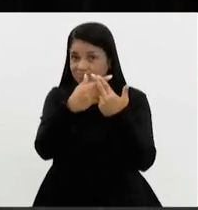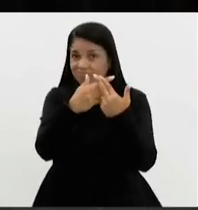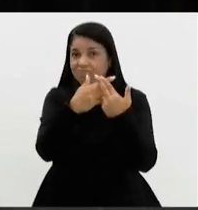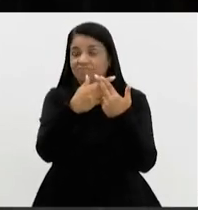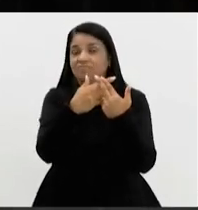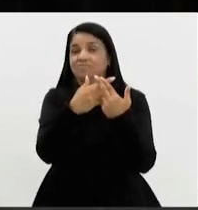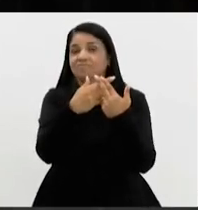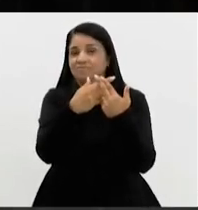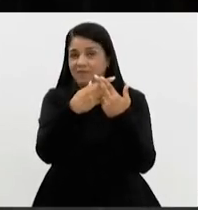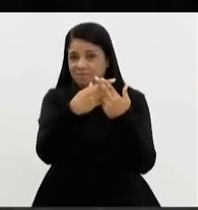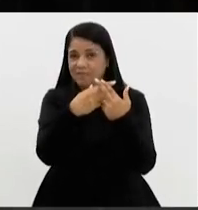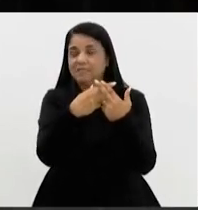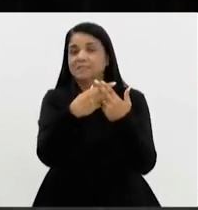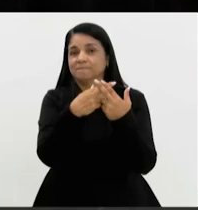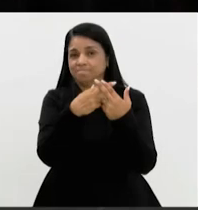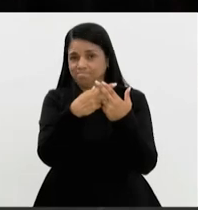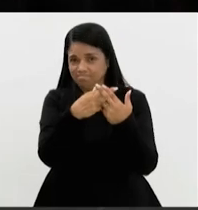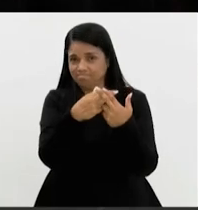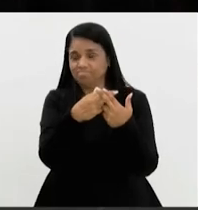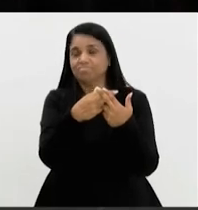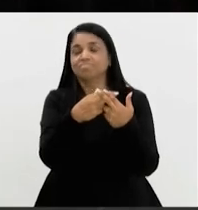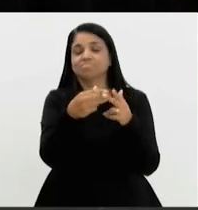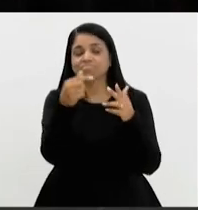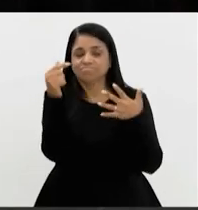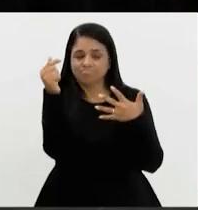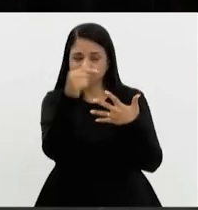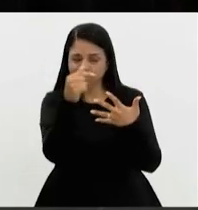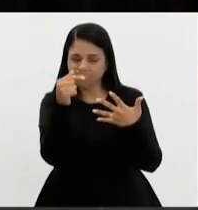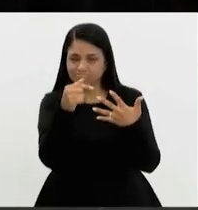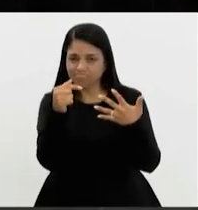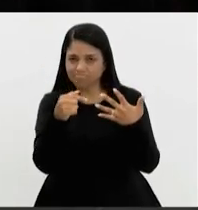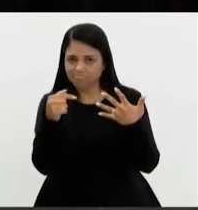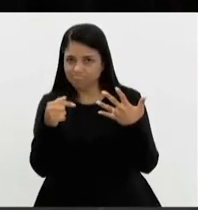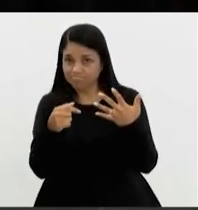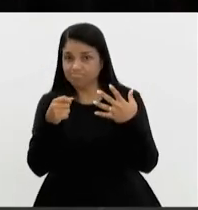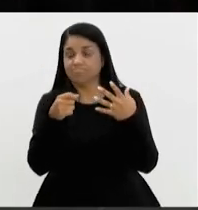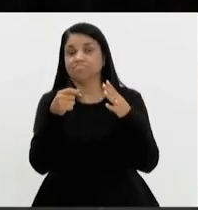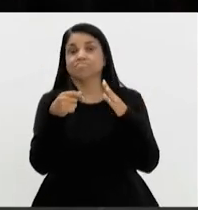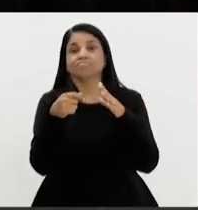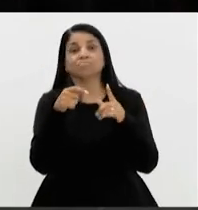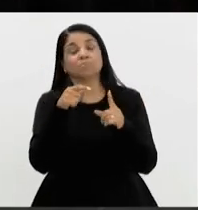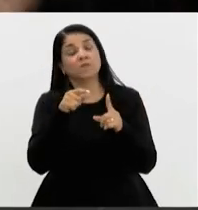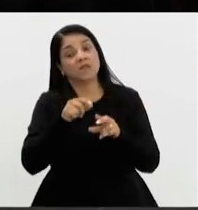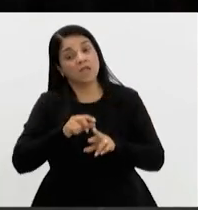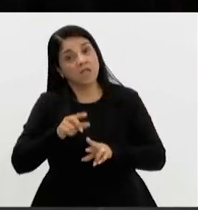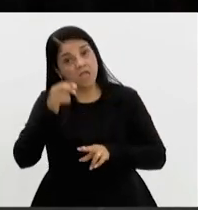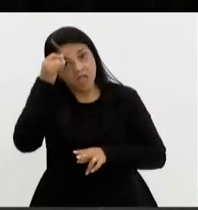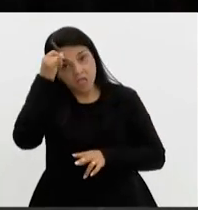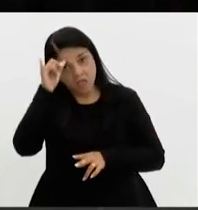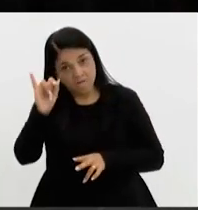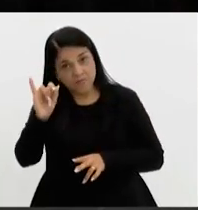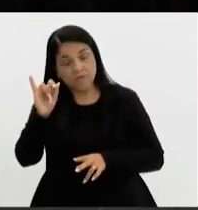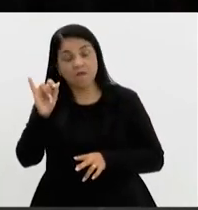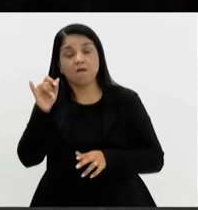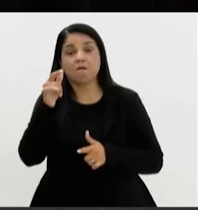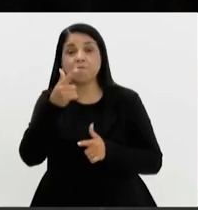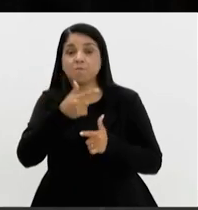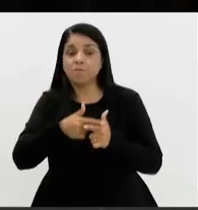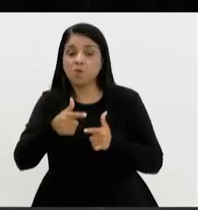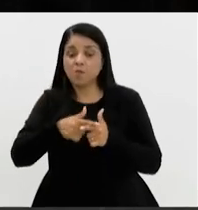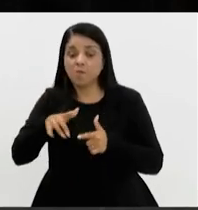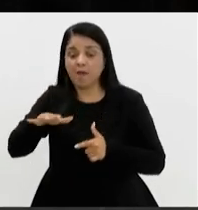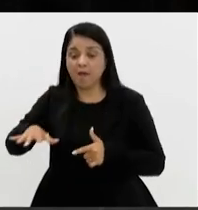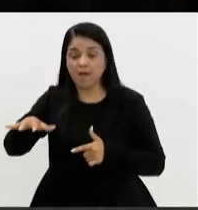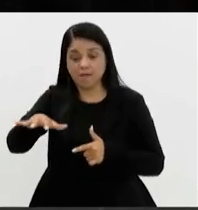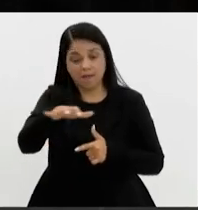mínimos para que isso eh não vire um problema não só para diversas áreas mas pra